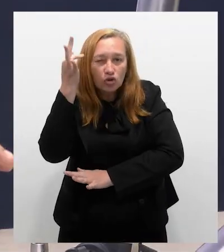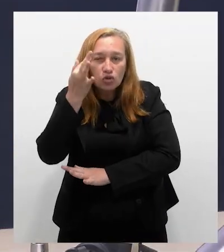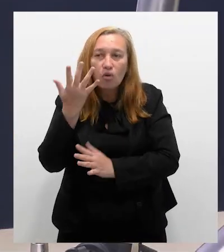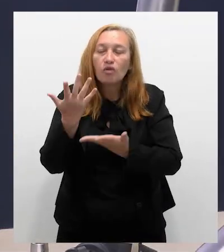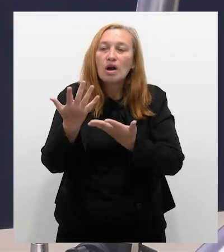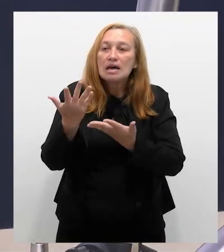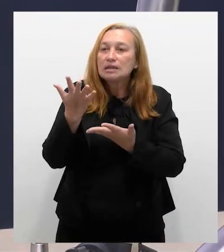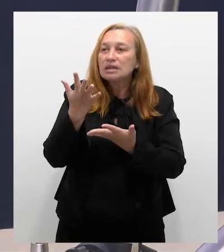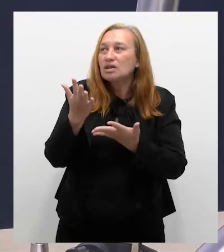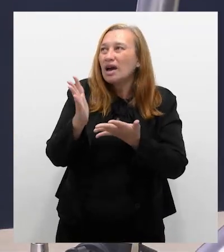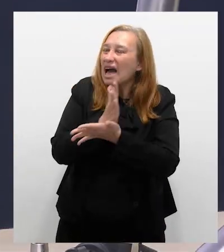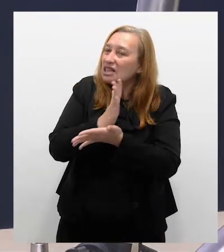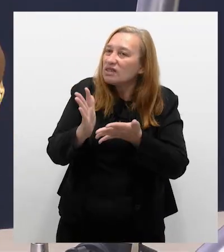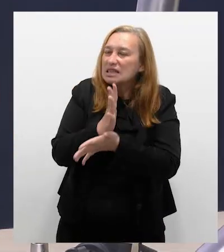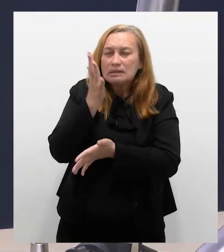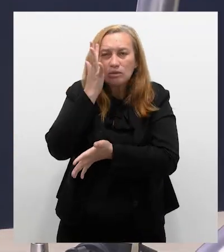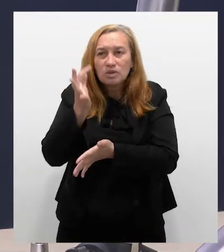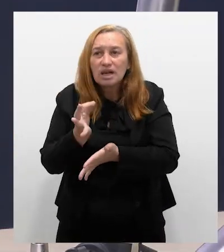costume